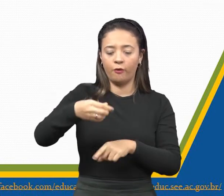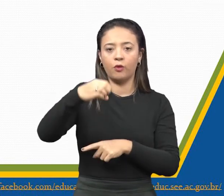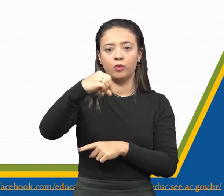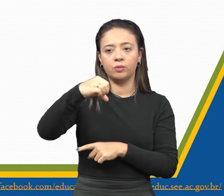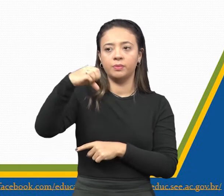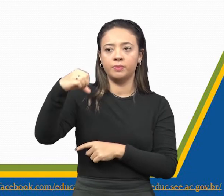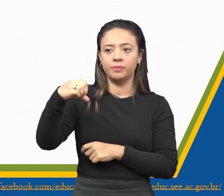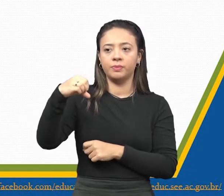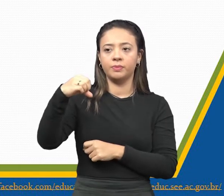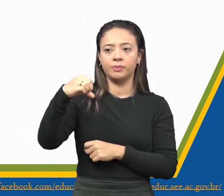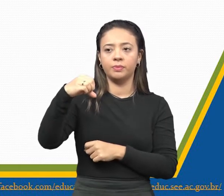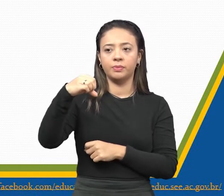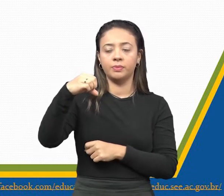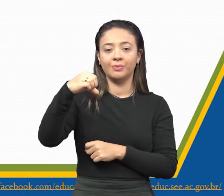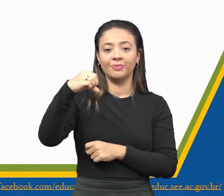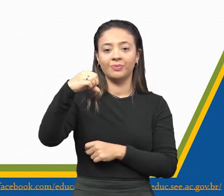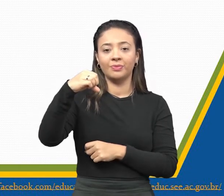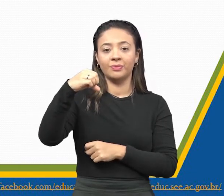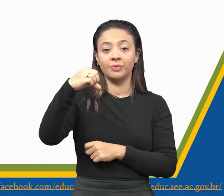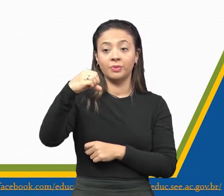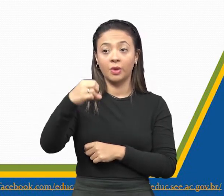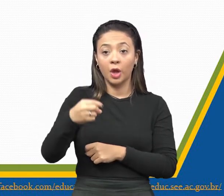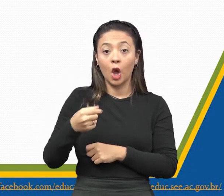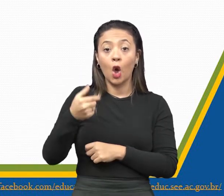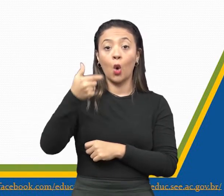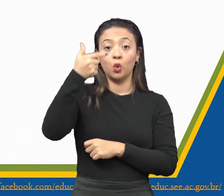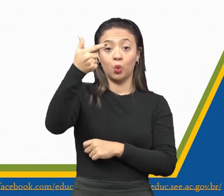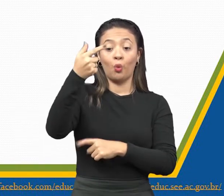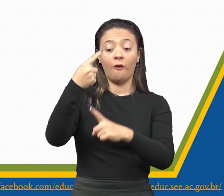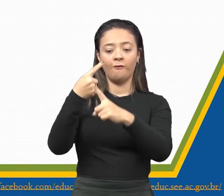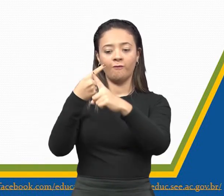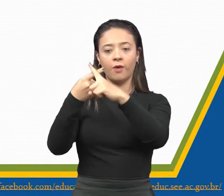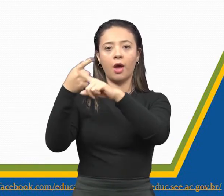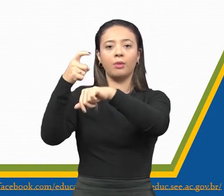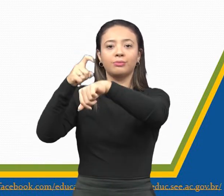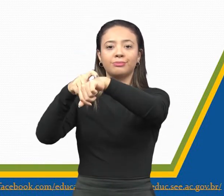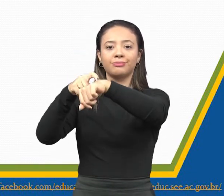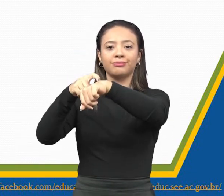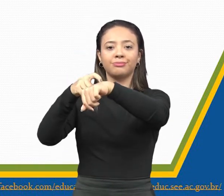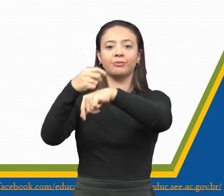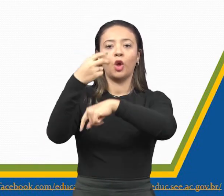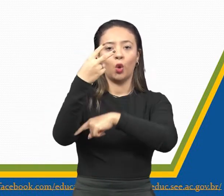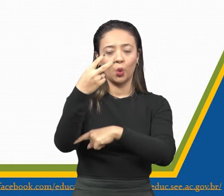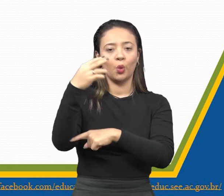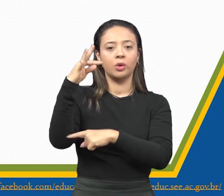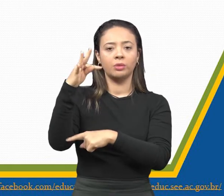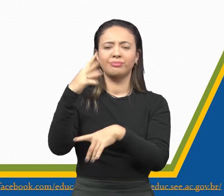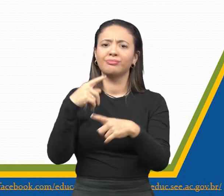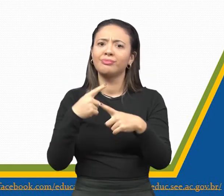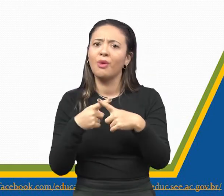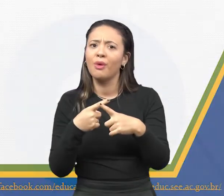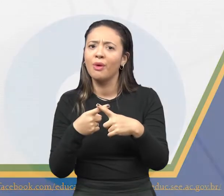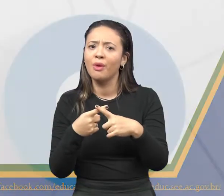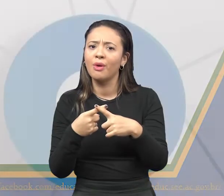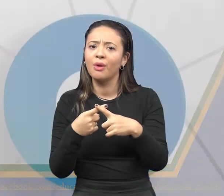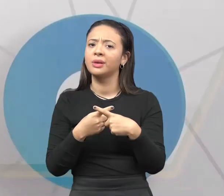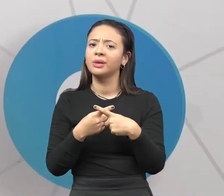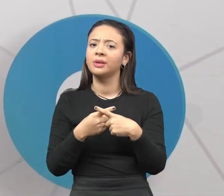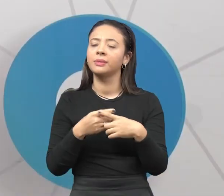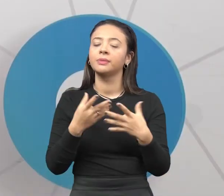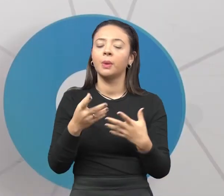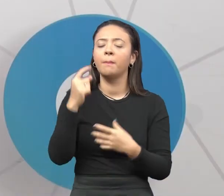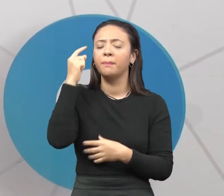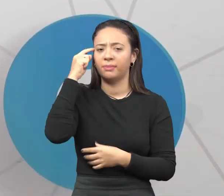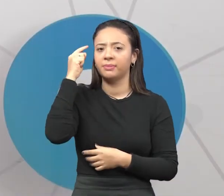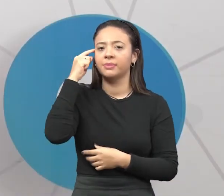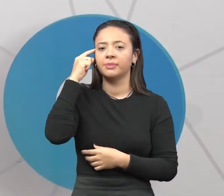0,99, a 2 vezes o tempo. Mas por quê, professora? Gente, pensa